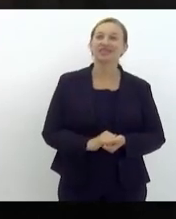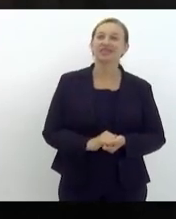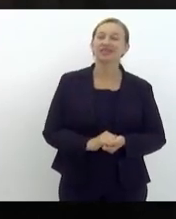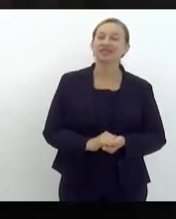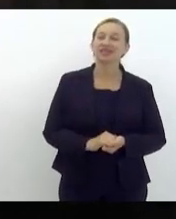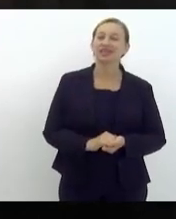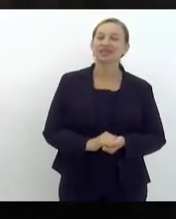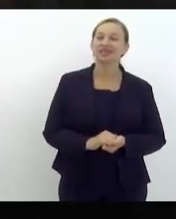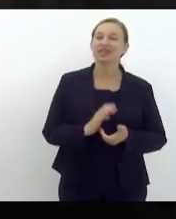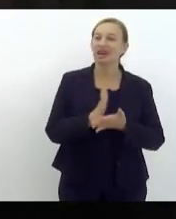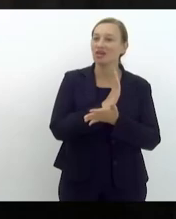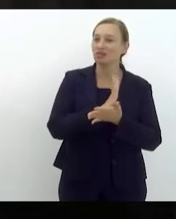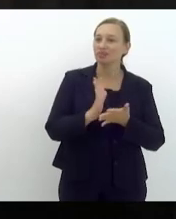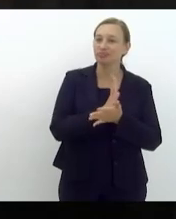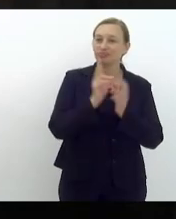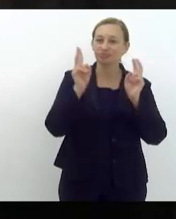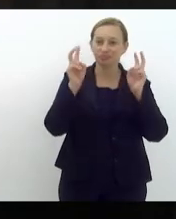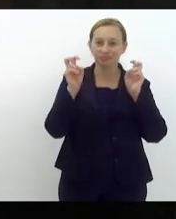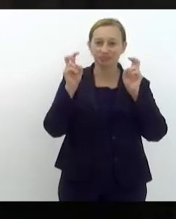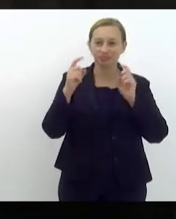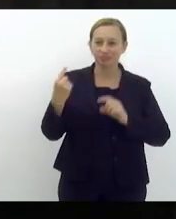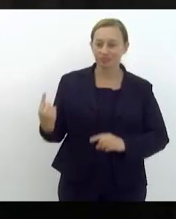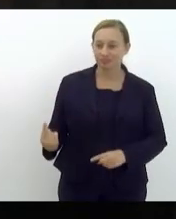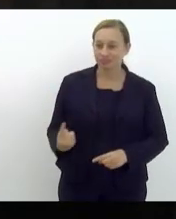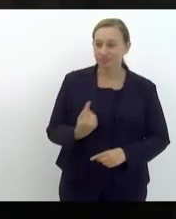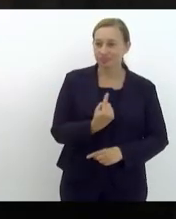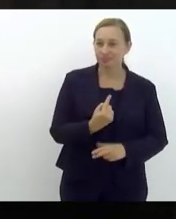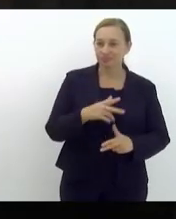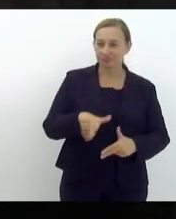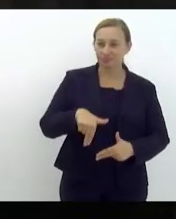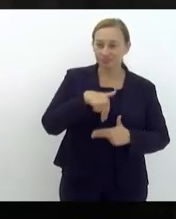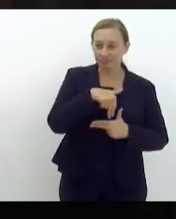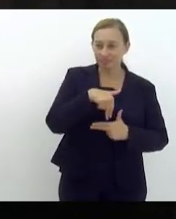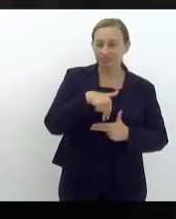alguns temas me trazem a esta Tribuna